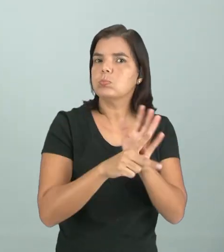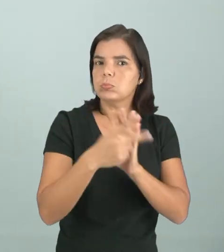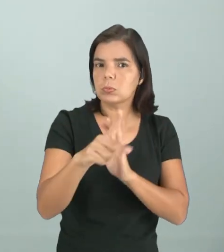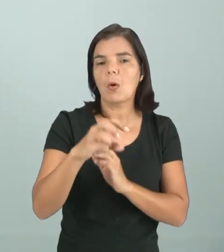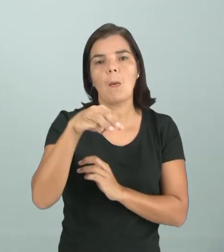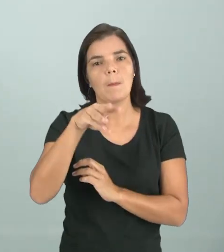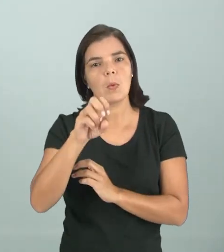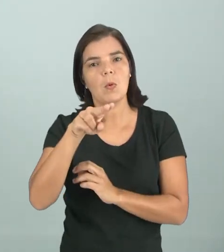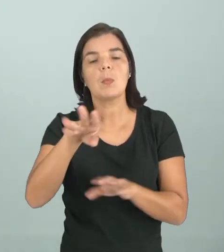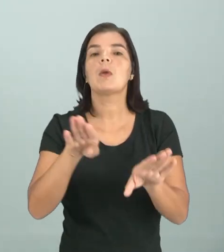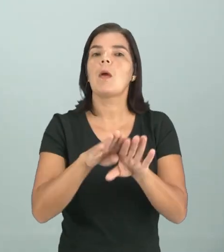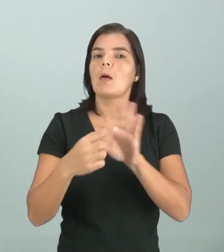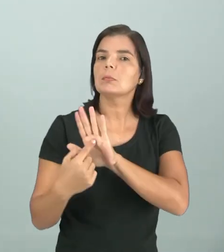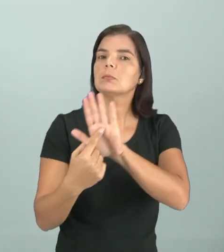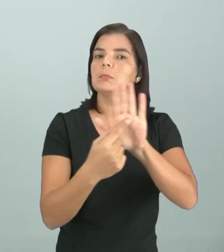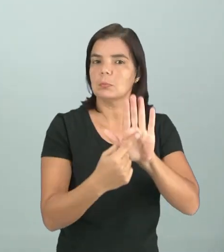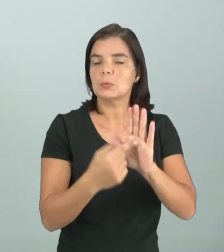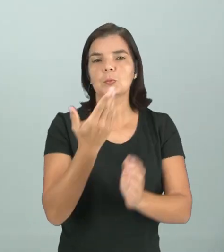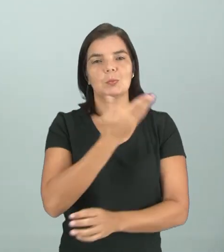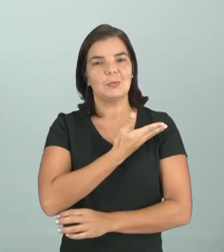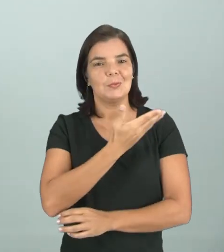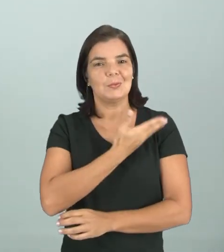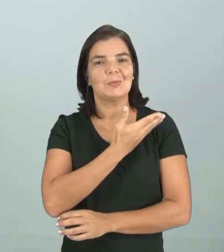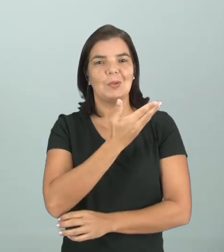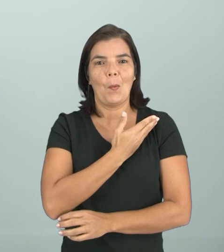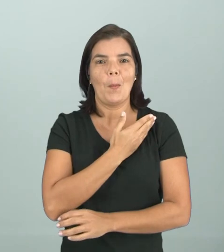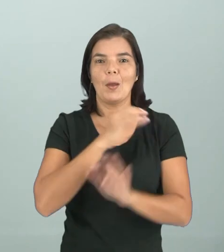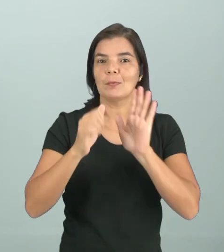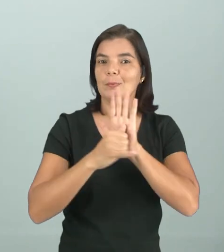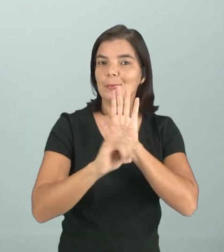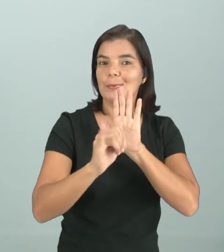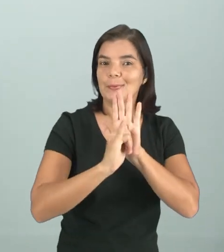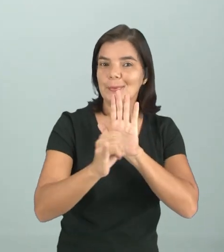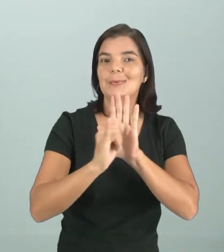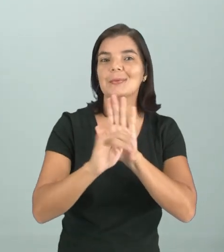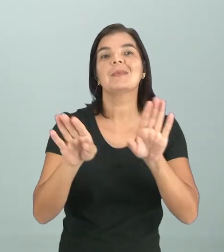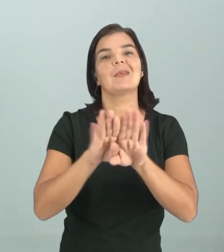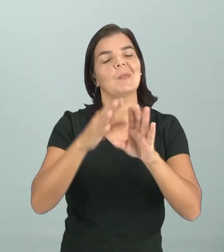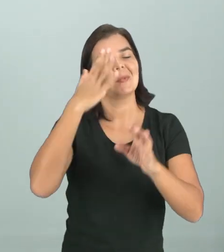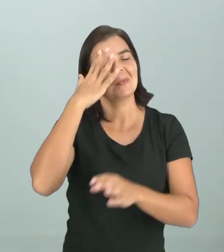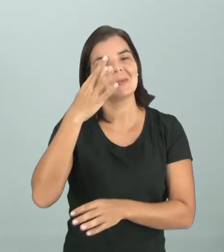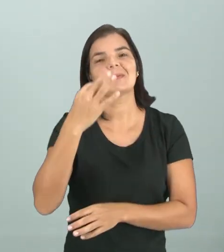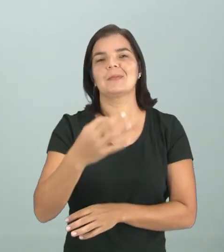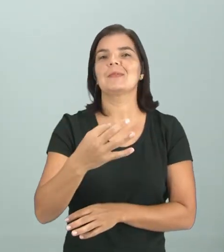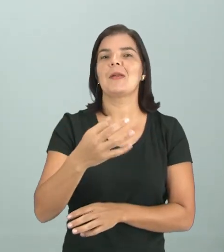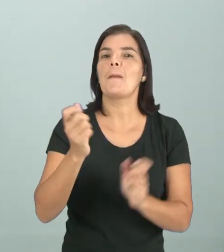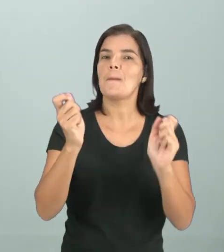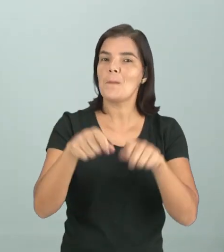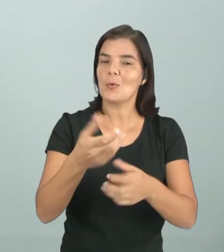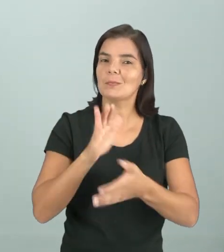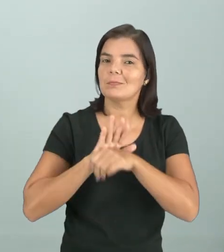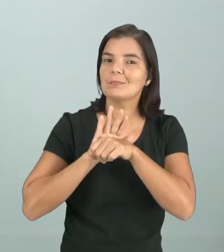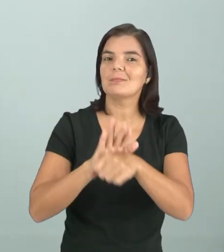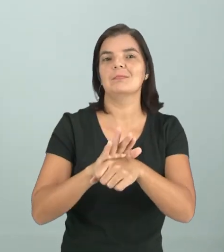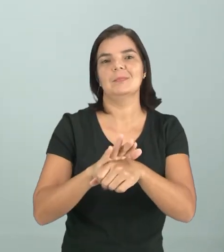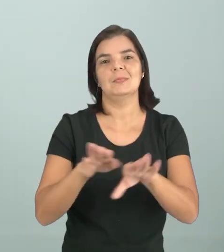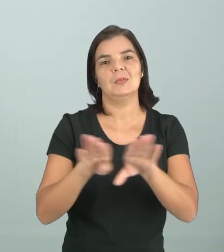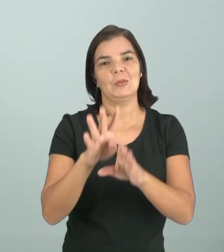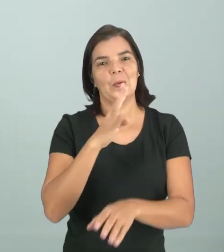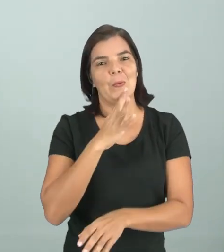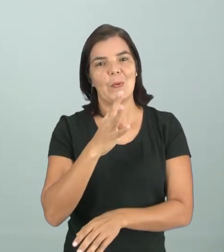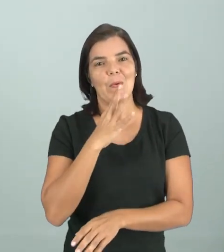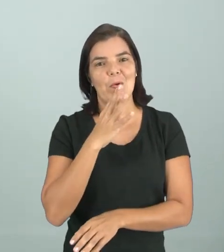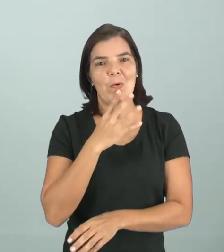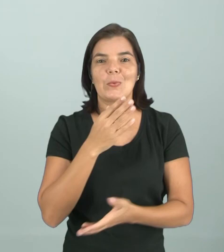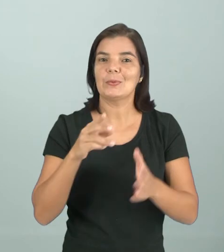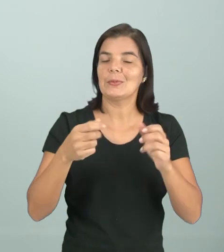tua charge e aí mostra para os teus amigos, faz uma publicação que com certeza eles vão poder colaborar e conhecer um pouquinho